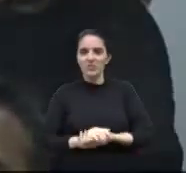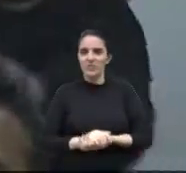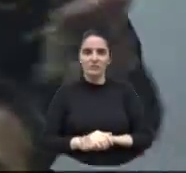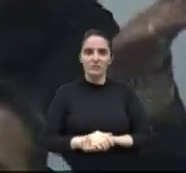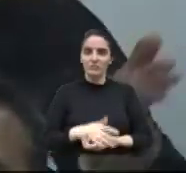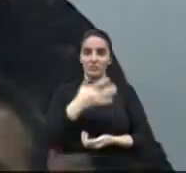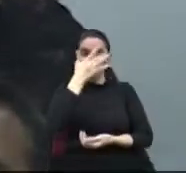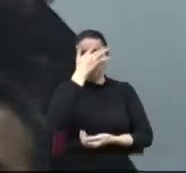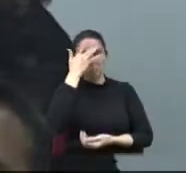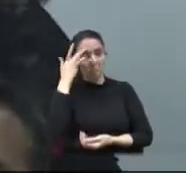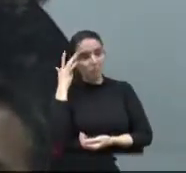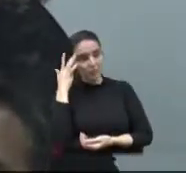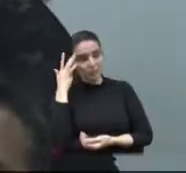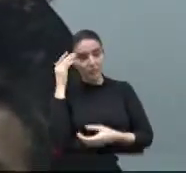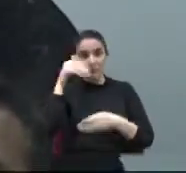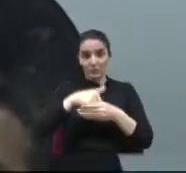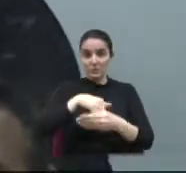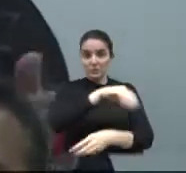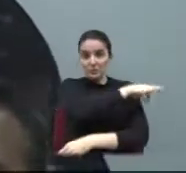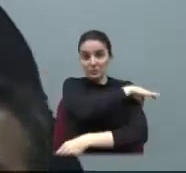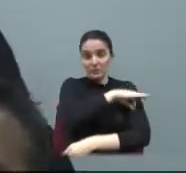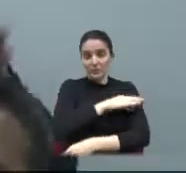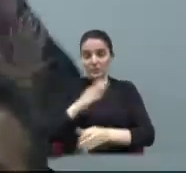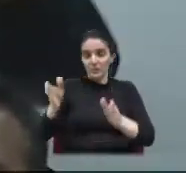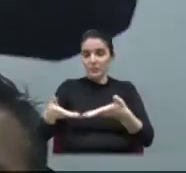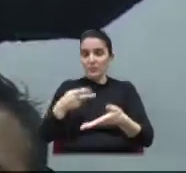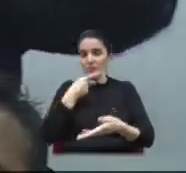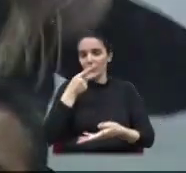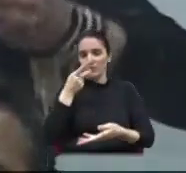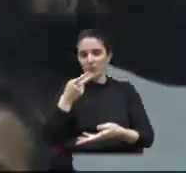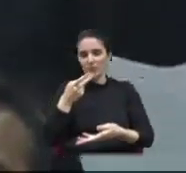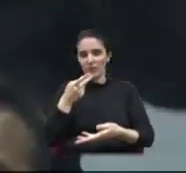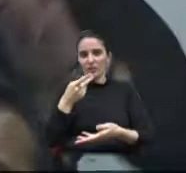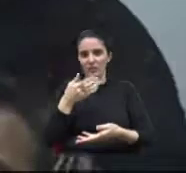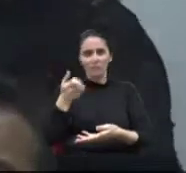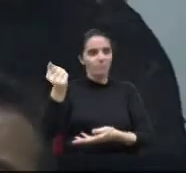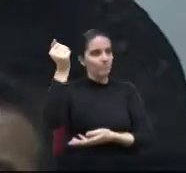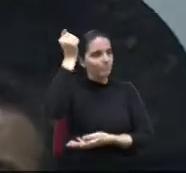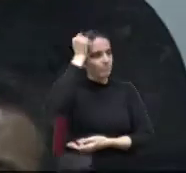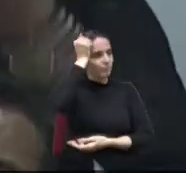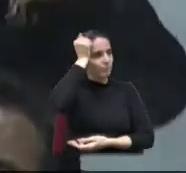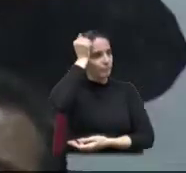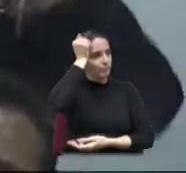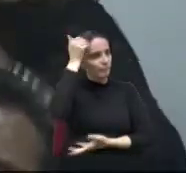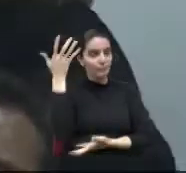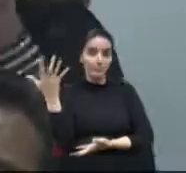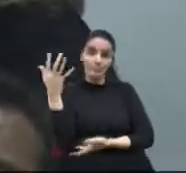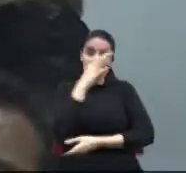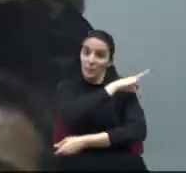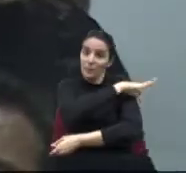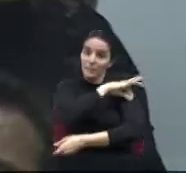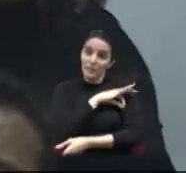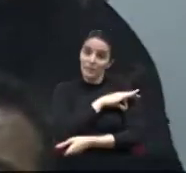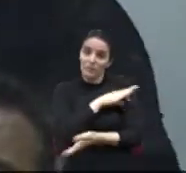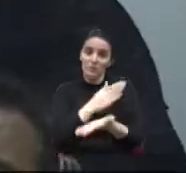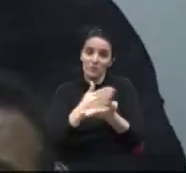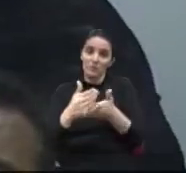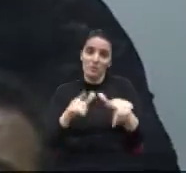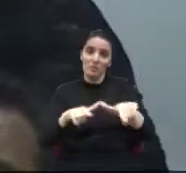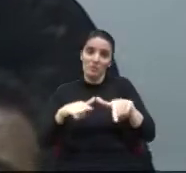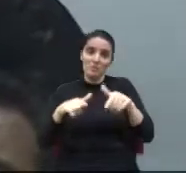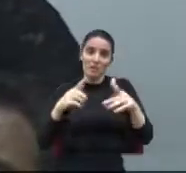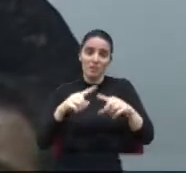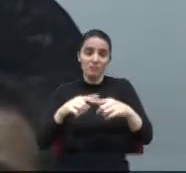gente e fala, que arrependimento. Hoje eu falei aqui, ele precisa começar a trabalhar. Ele precisa começar a trabalhar.